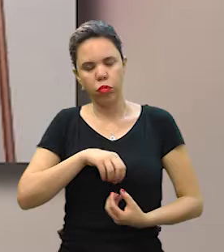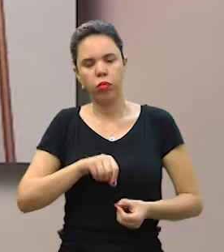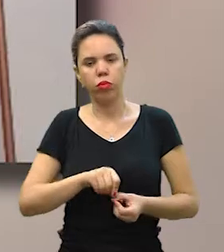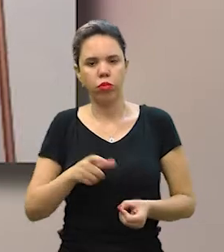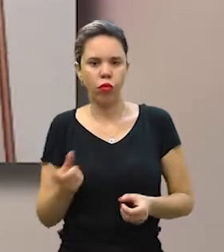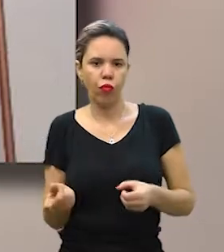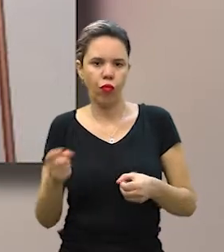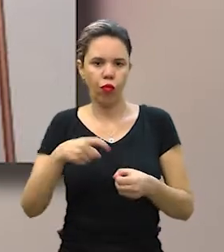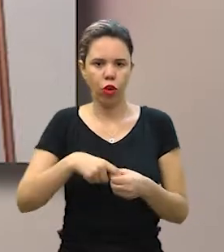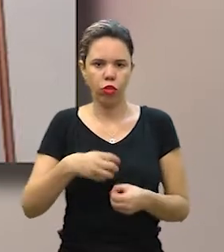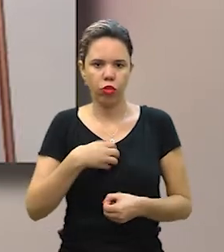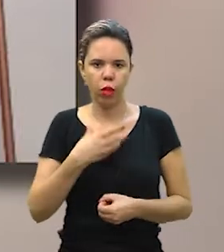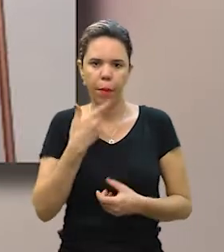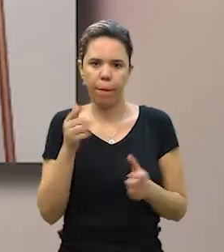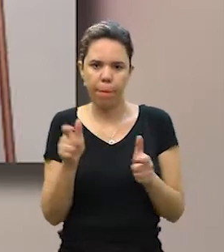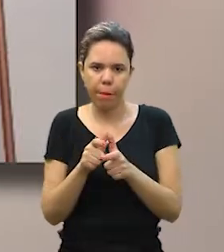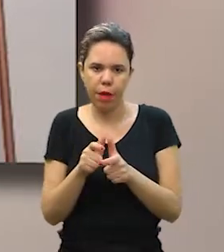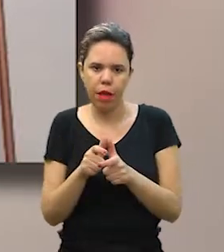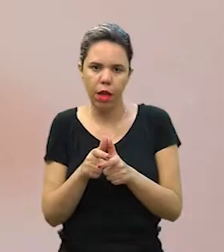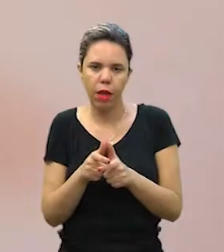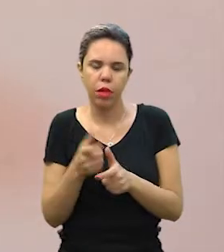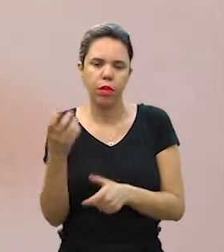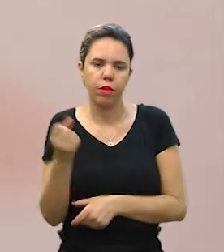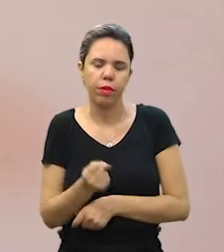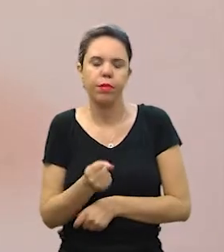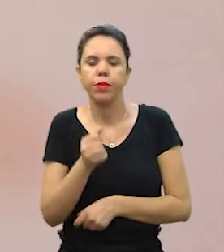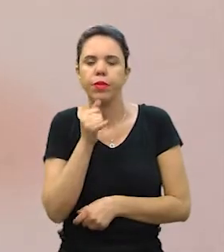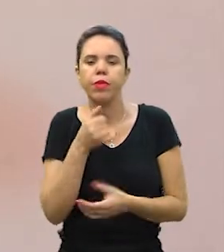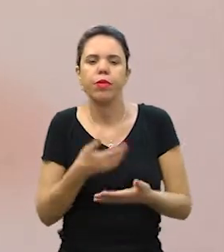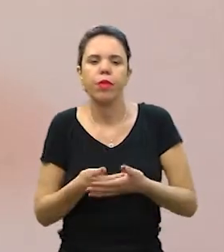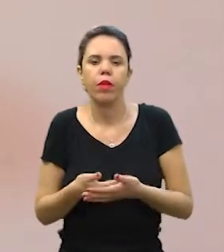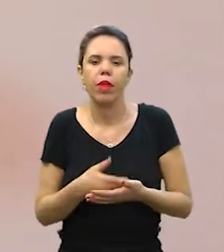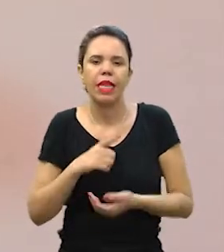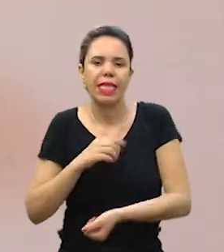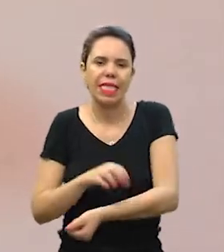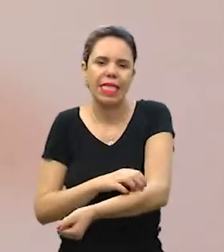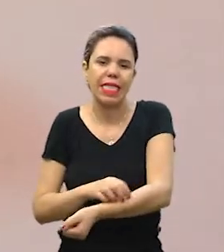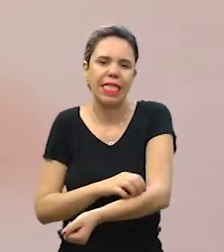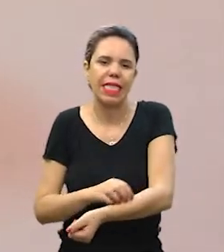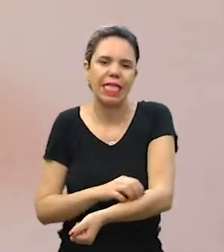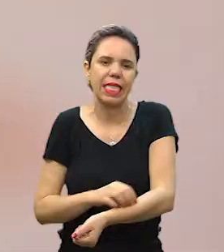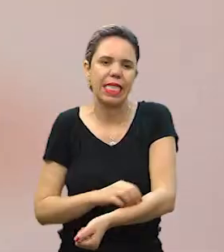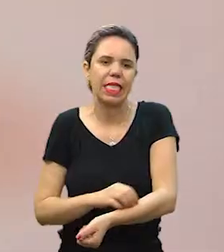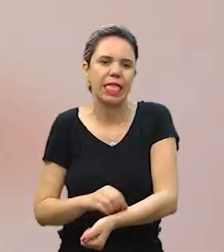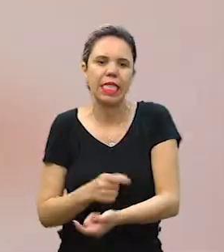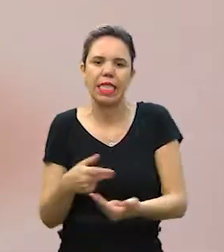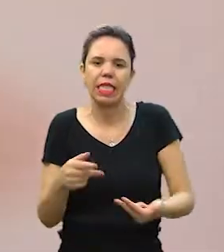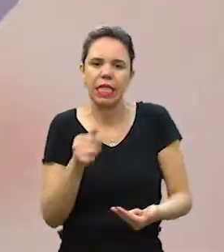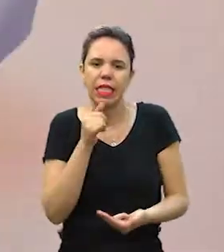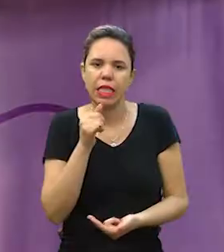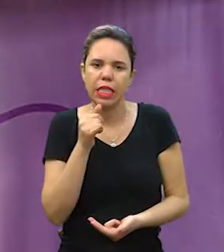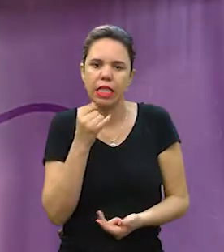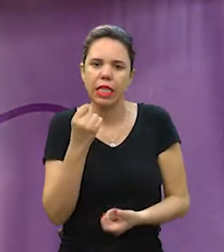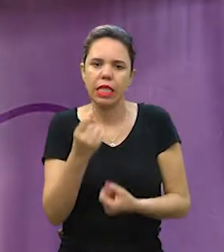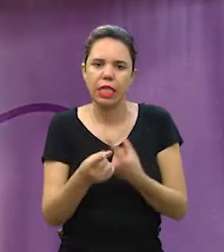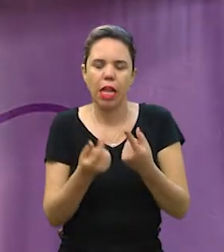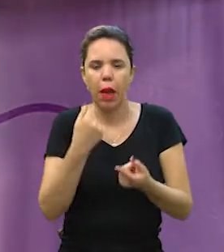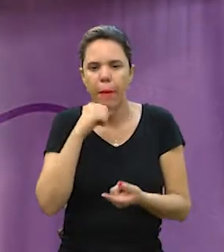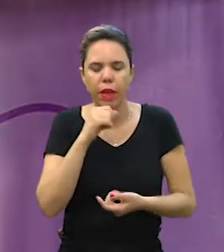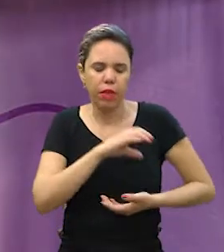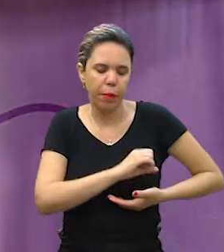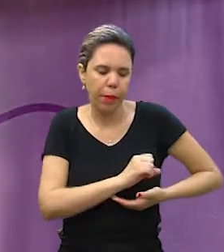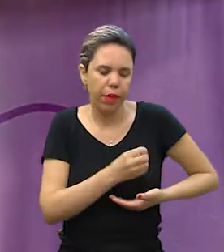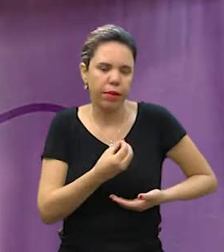vai voltar menos leite. E bebê também tem alergia? Aquele que a mãe